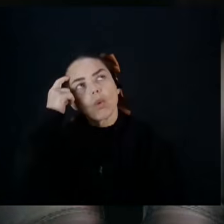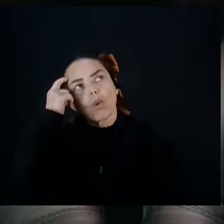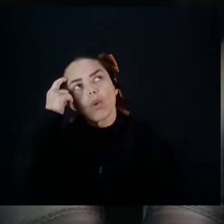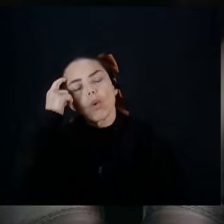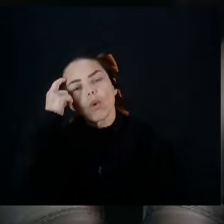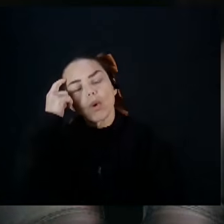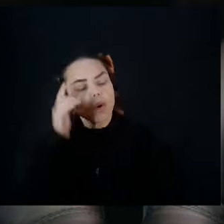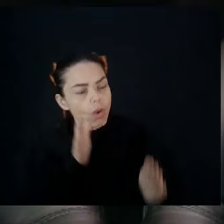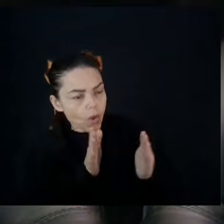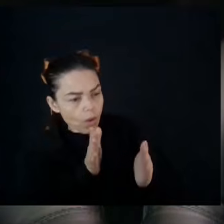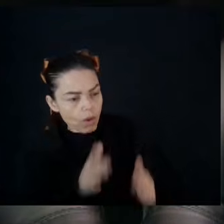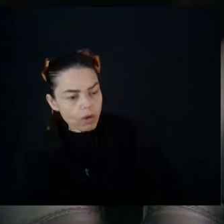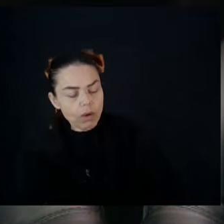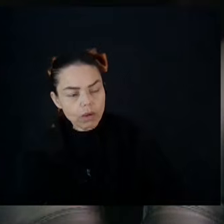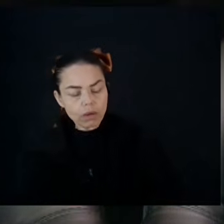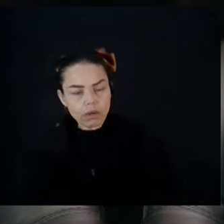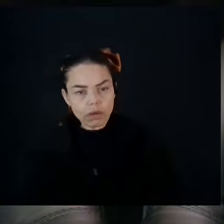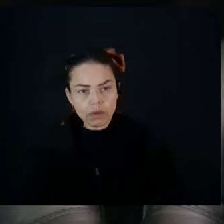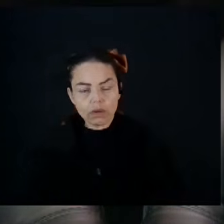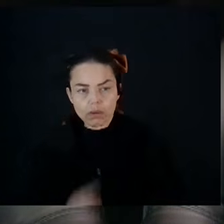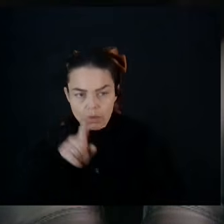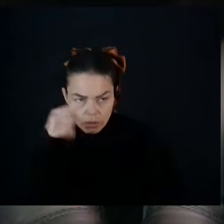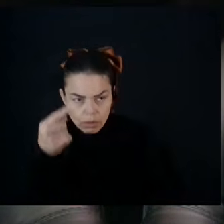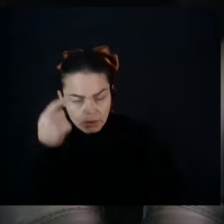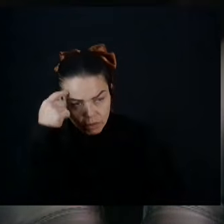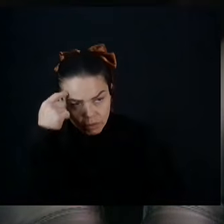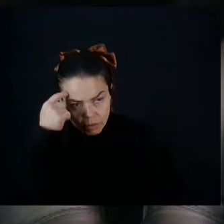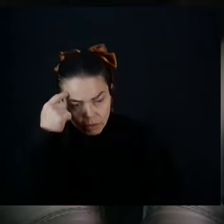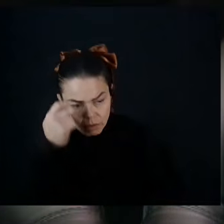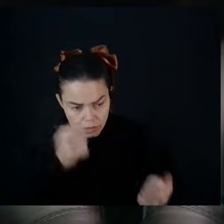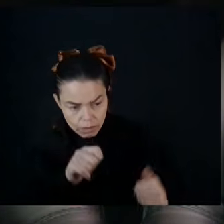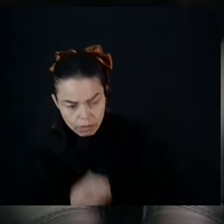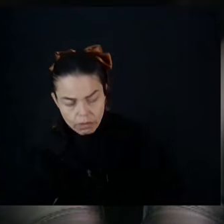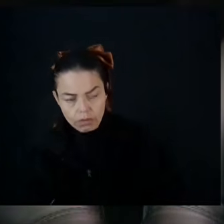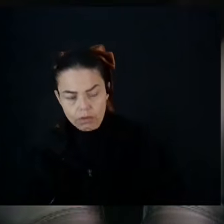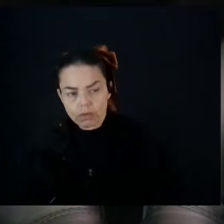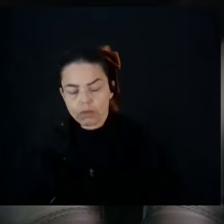momento o outro também podia estar pensando disso que você falou,